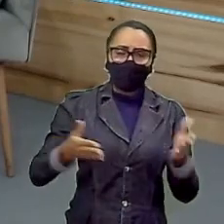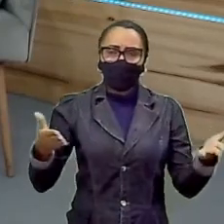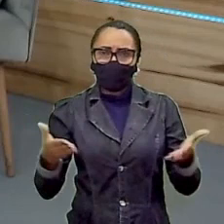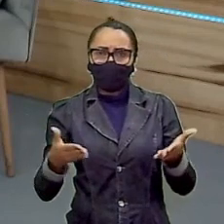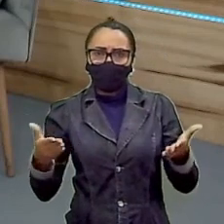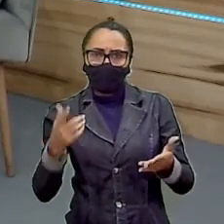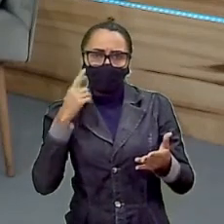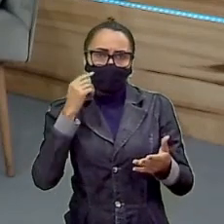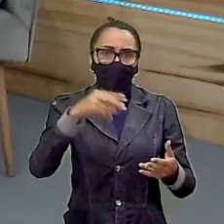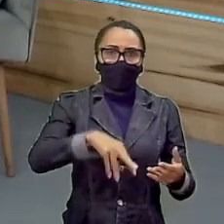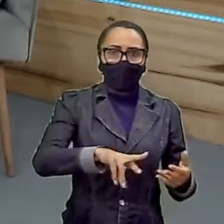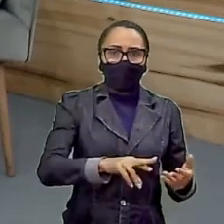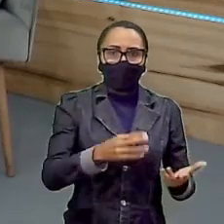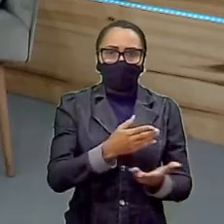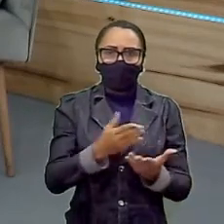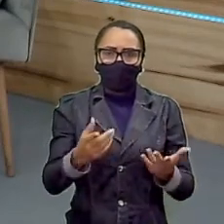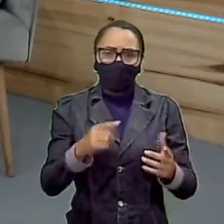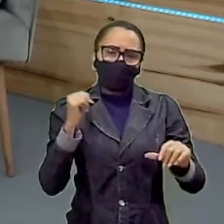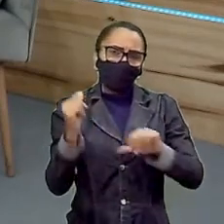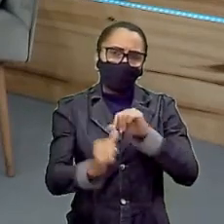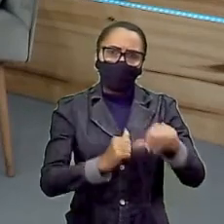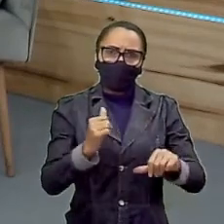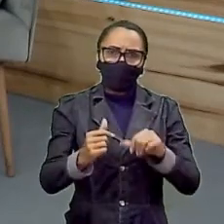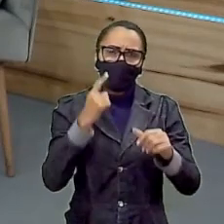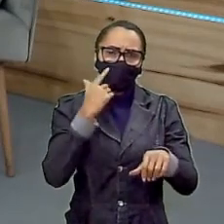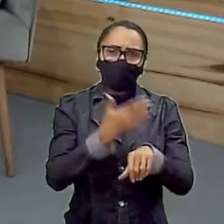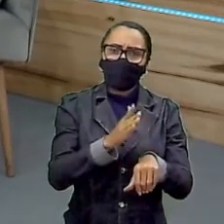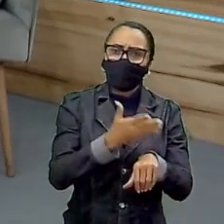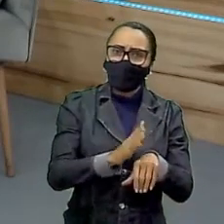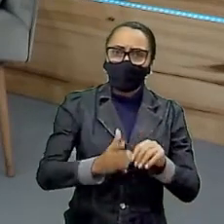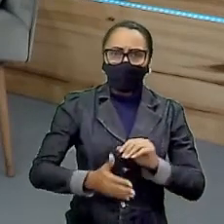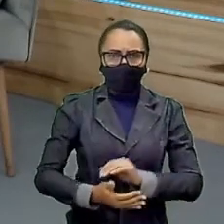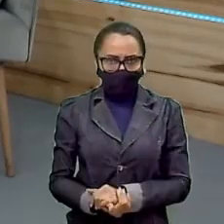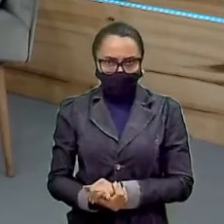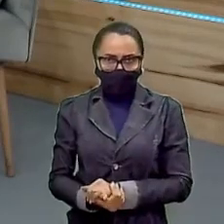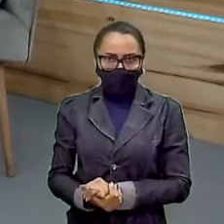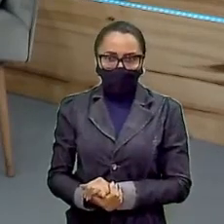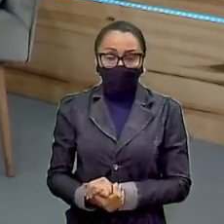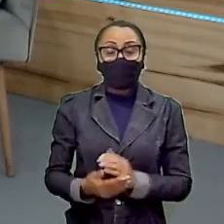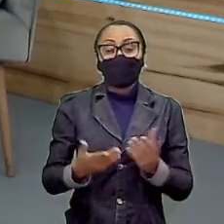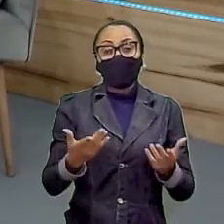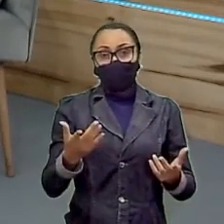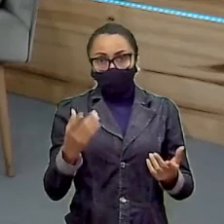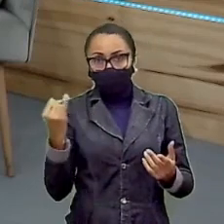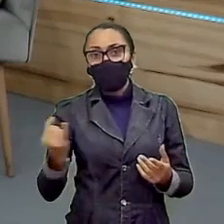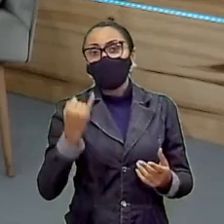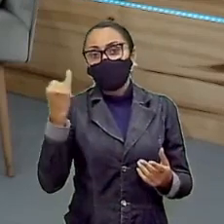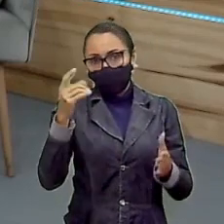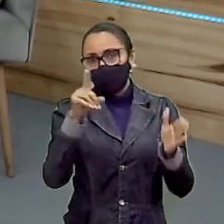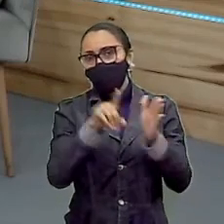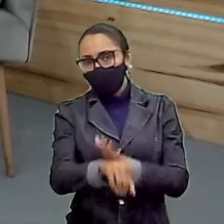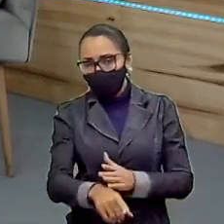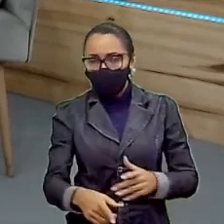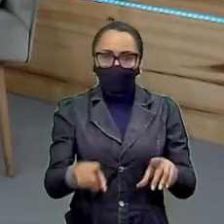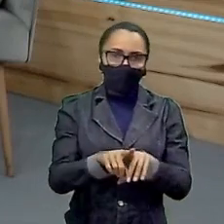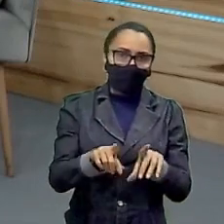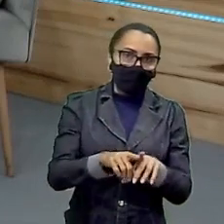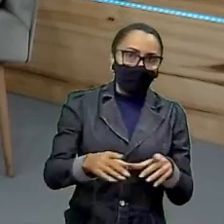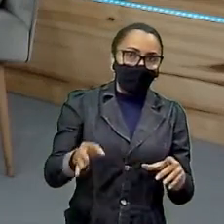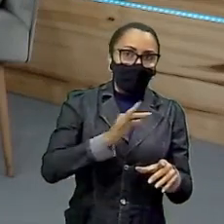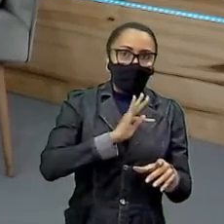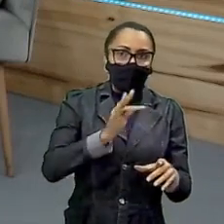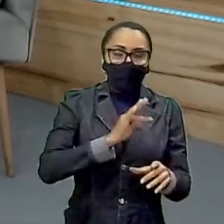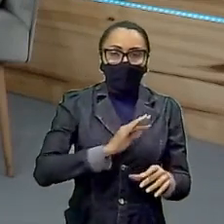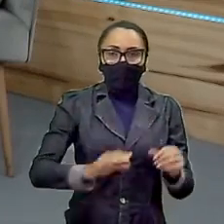atualização das NRs, o que mudou nos treinamentos? Muito importante também. Então, o técnico de segurança